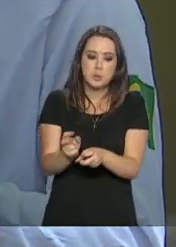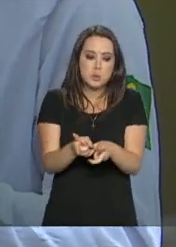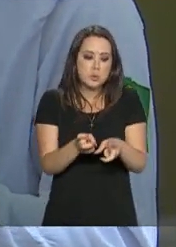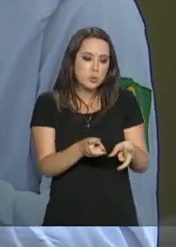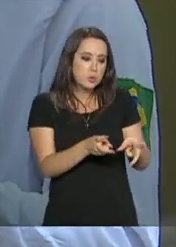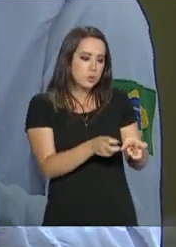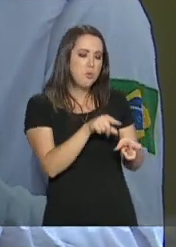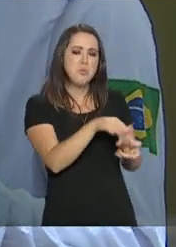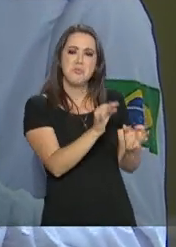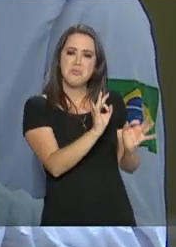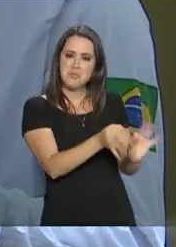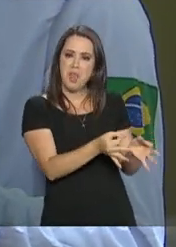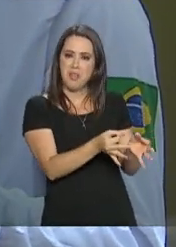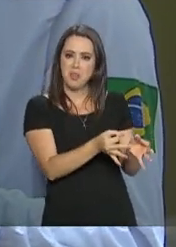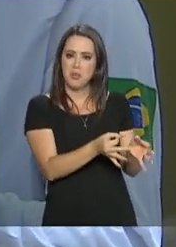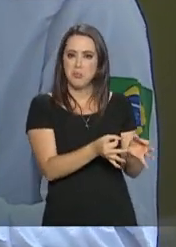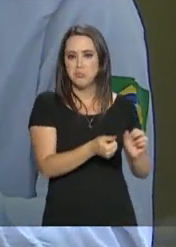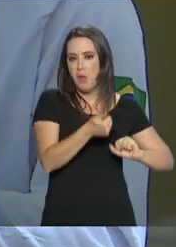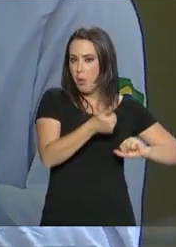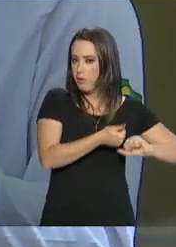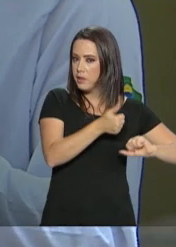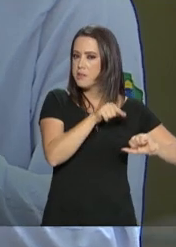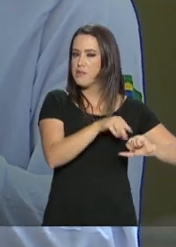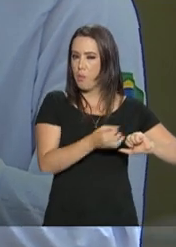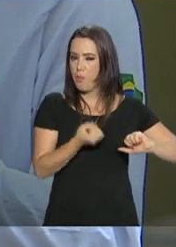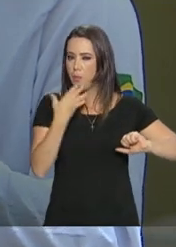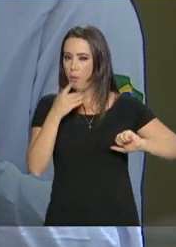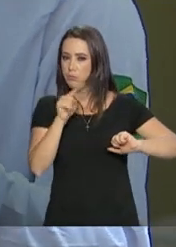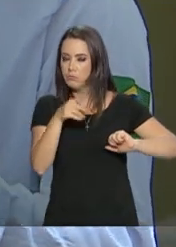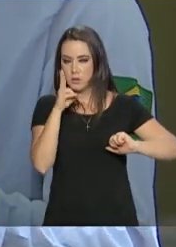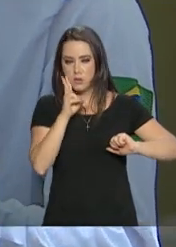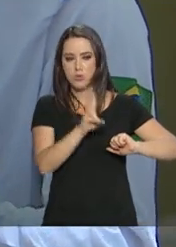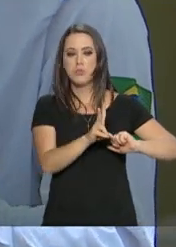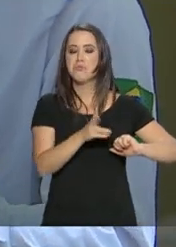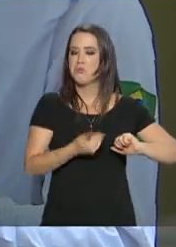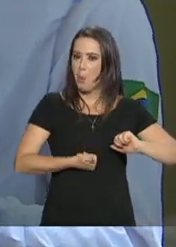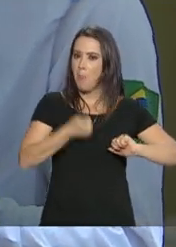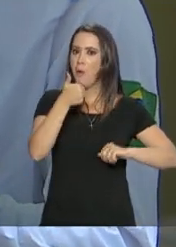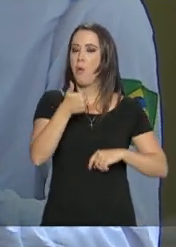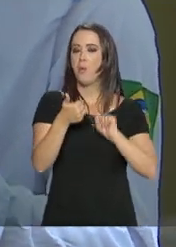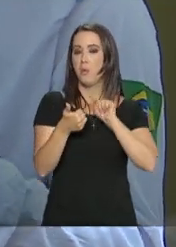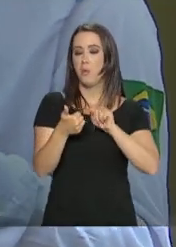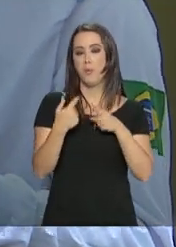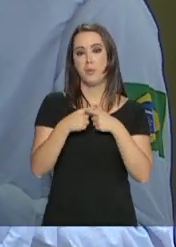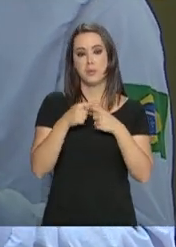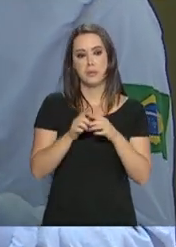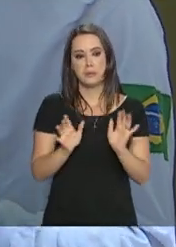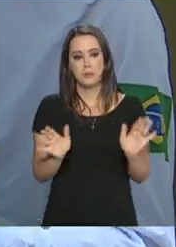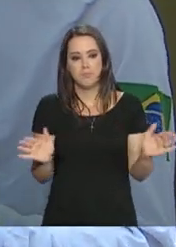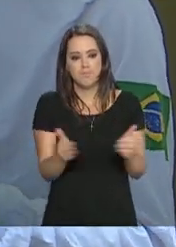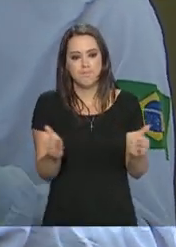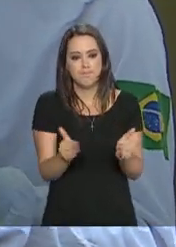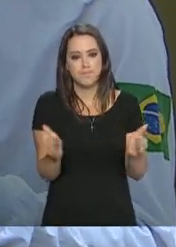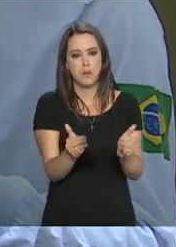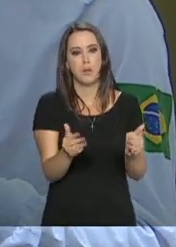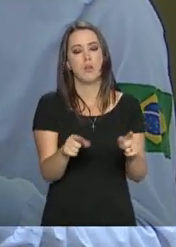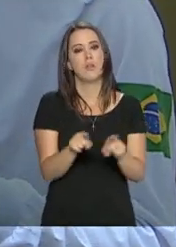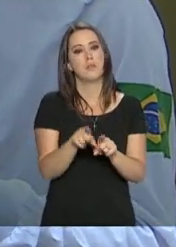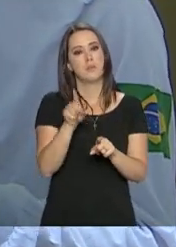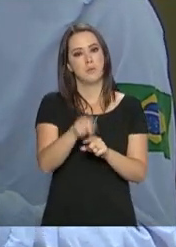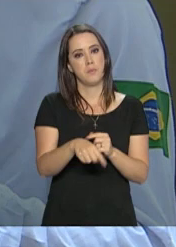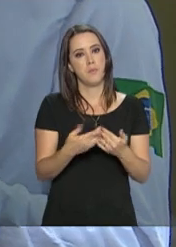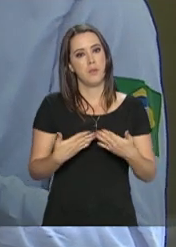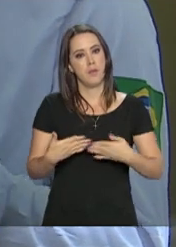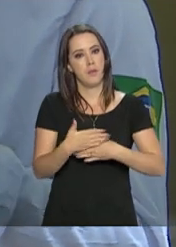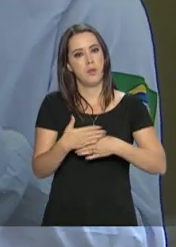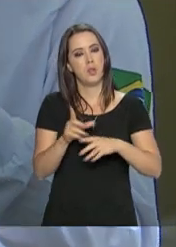aquela intervenção foi correta ou não. Em grande parte a gente viu que ela teve sucesso no sentido de segurar, fixar o rejeito que estava